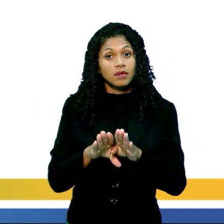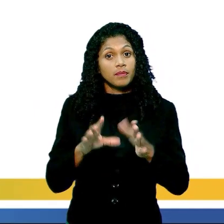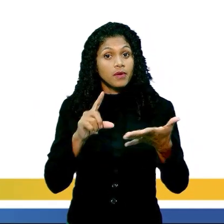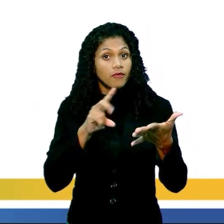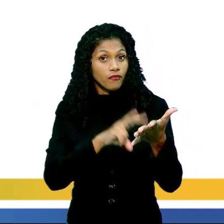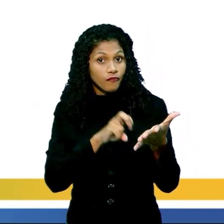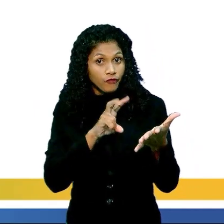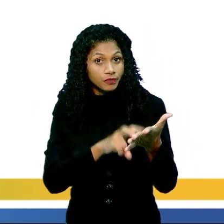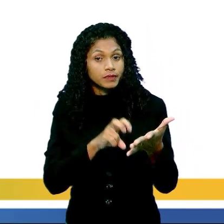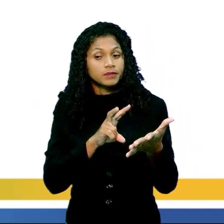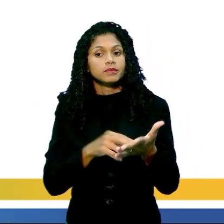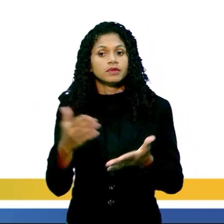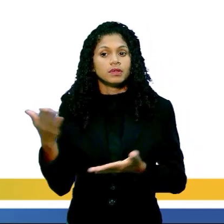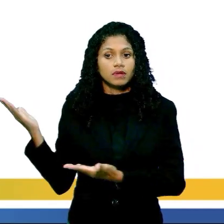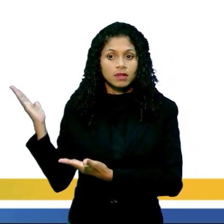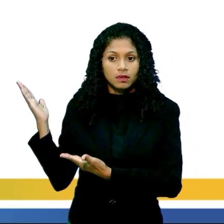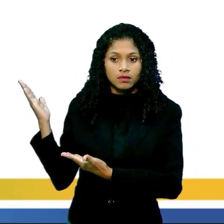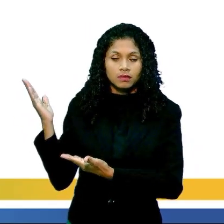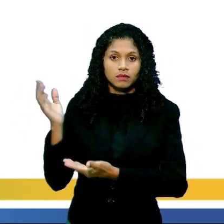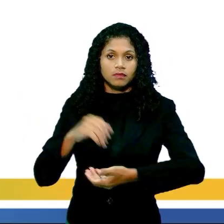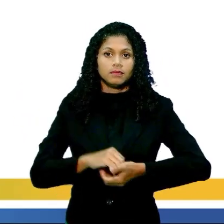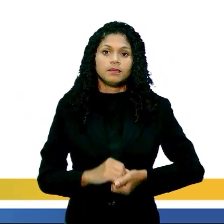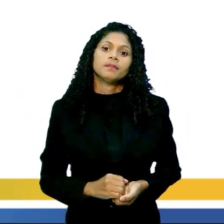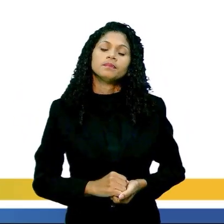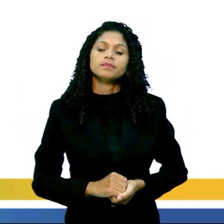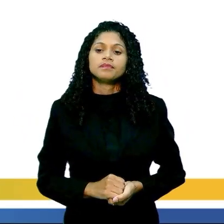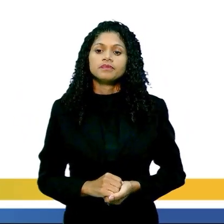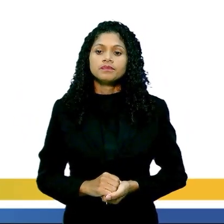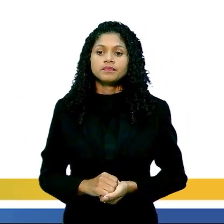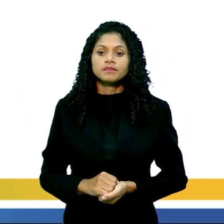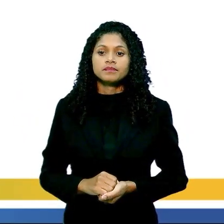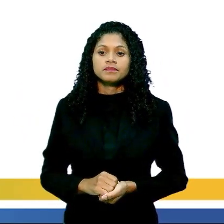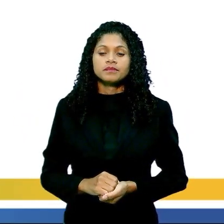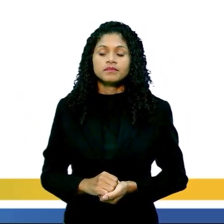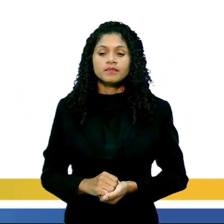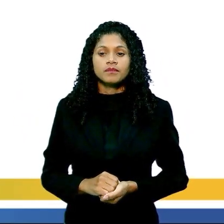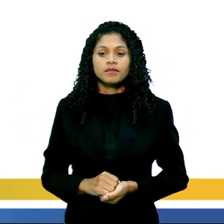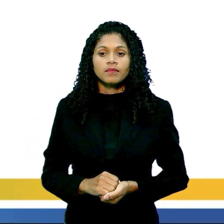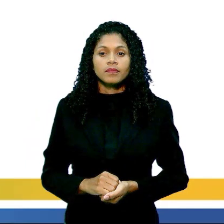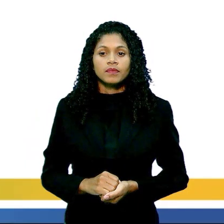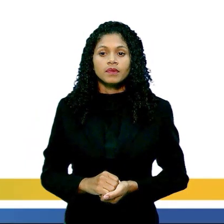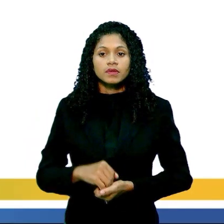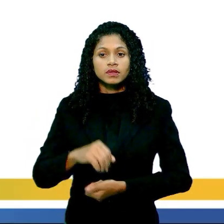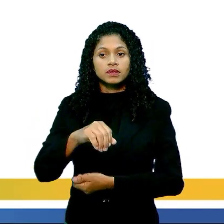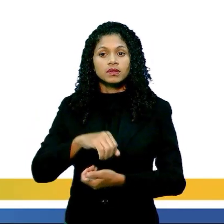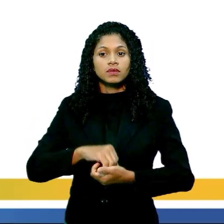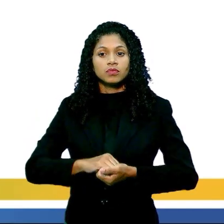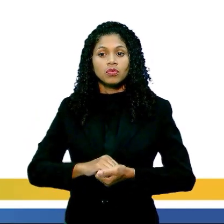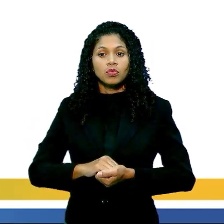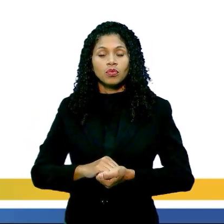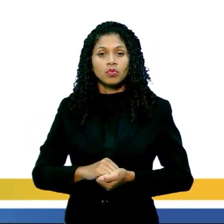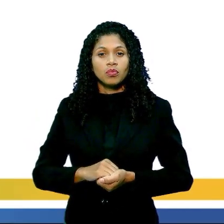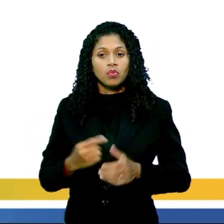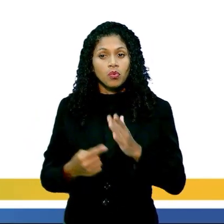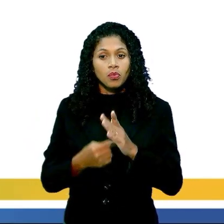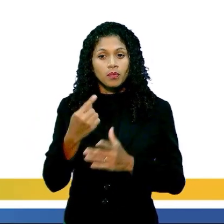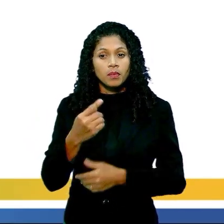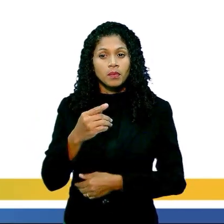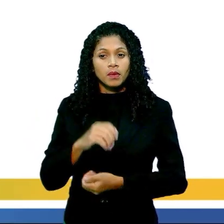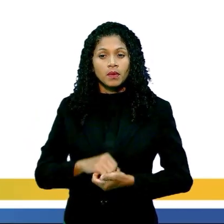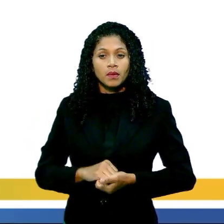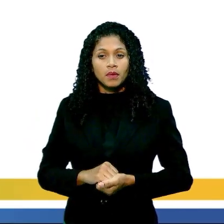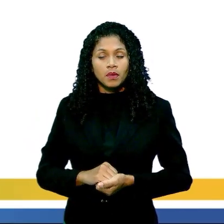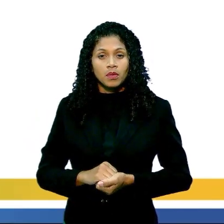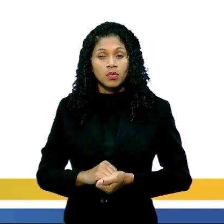nessa rotina, ok? Acompanhem comigo aí na tela. Nós temos o primeiro que é get up, que